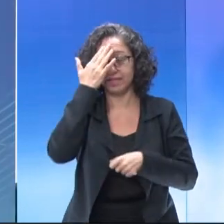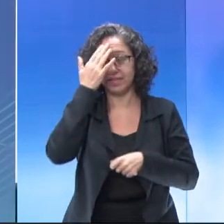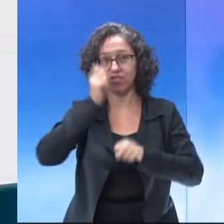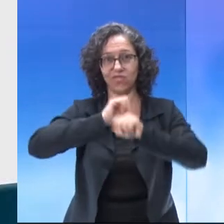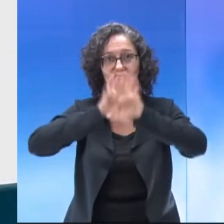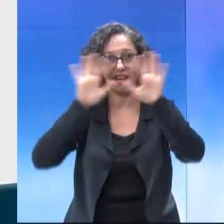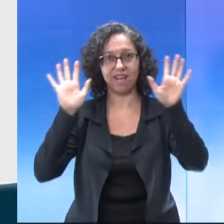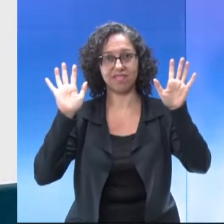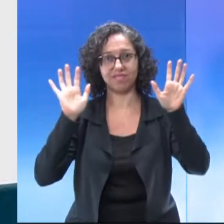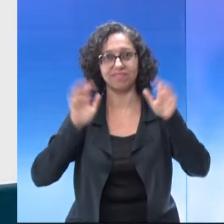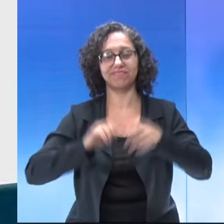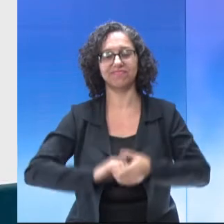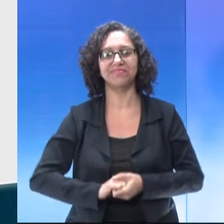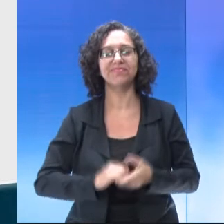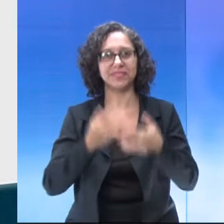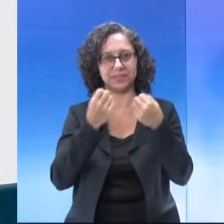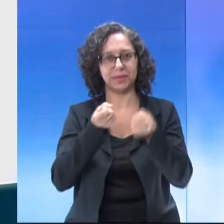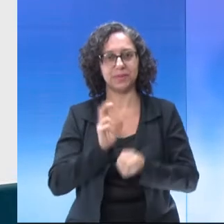continuar.